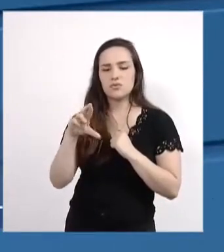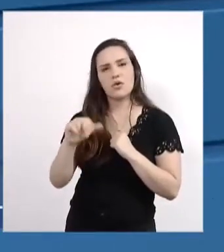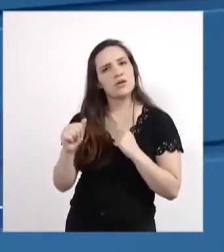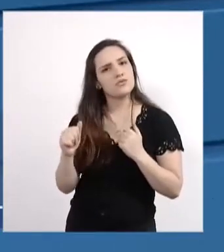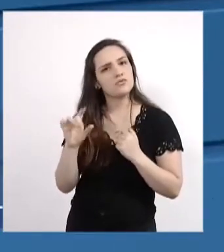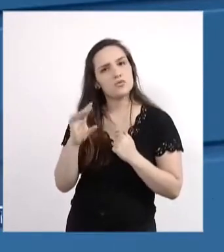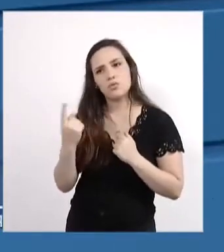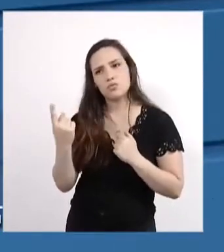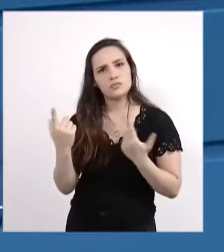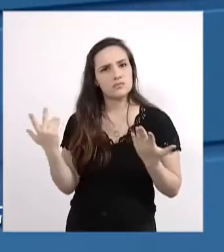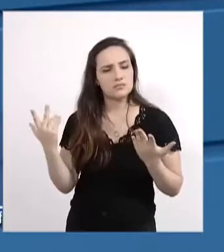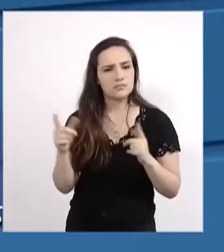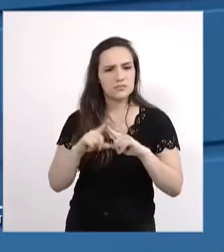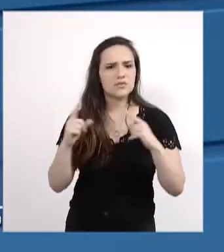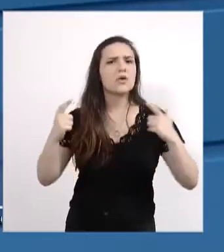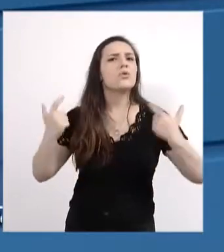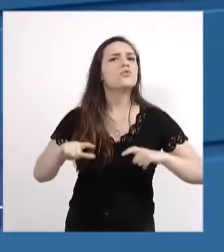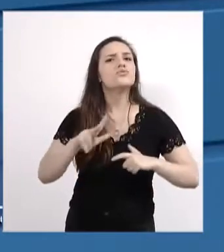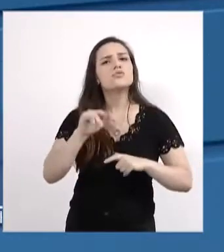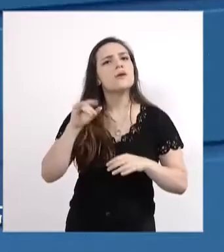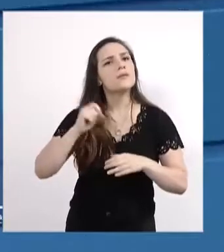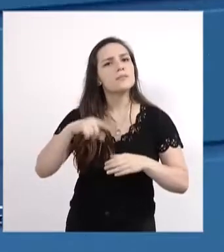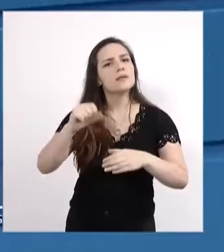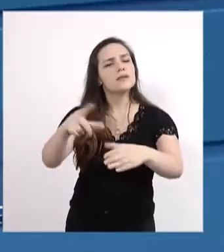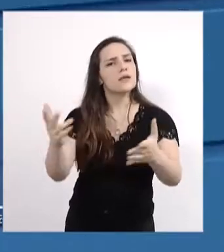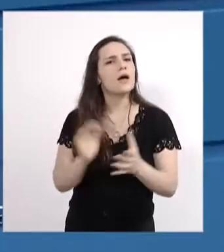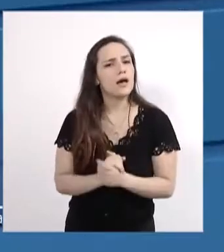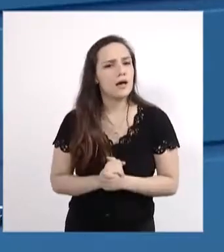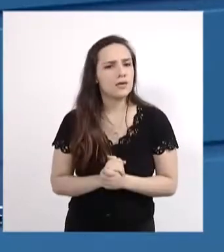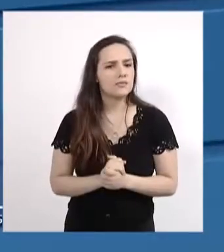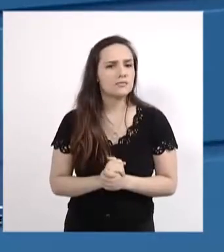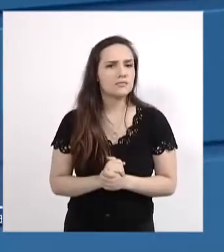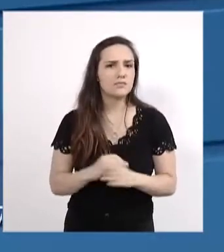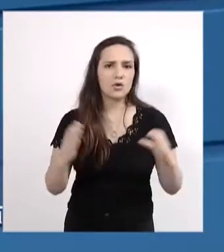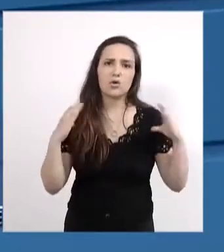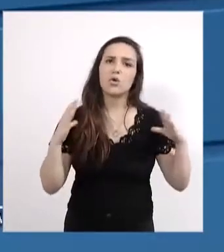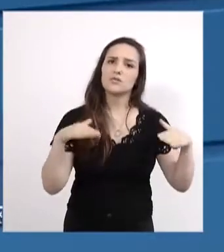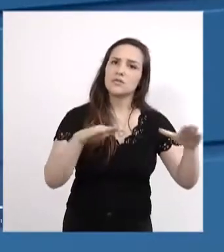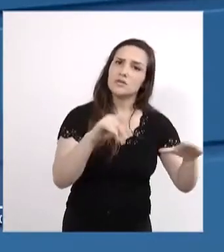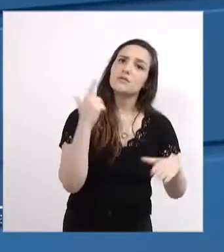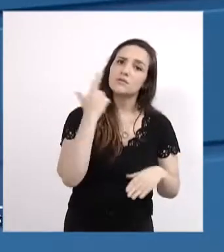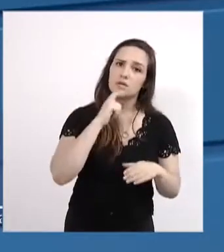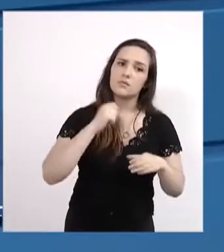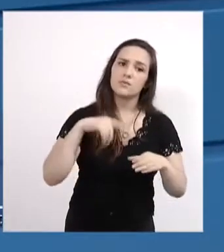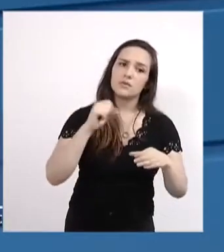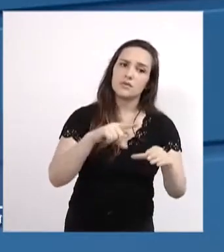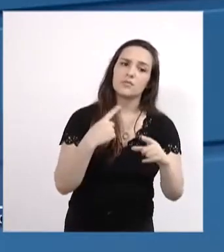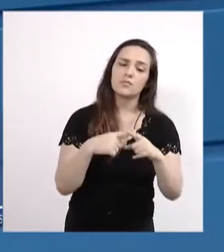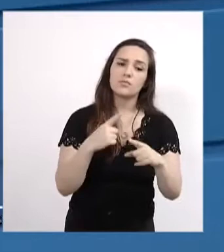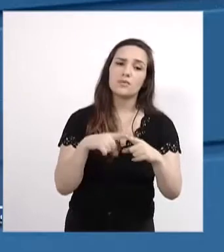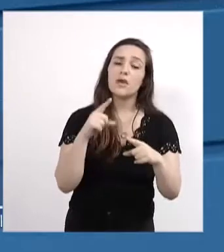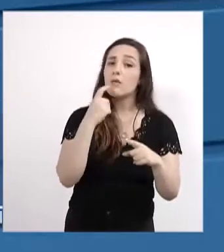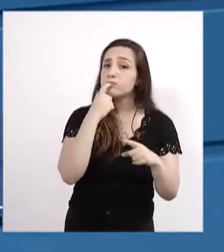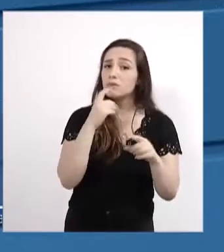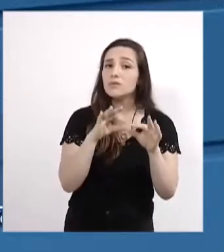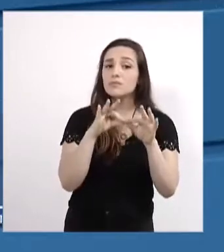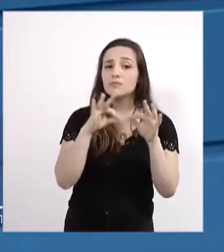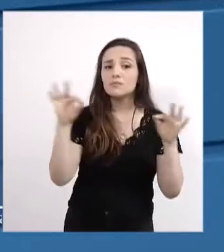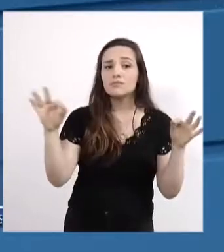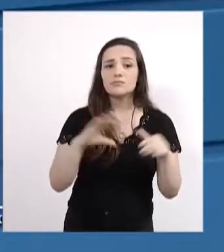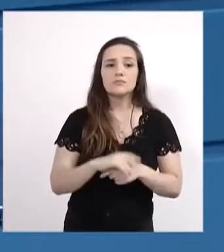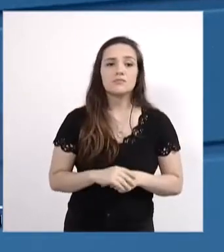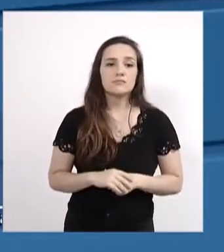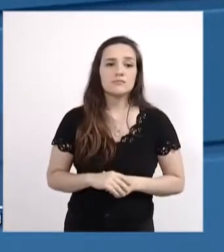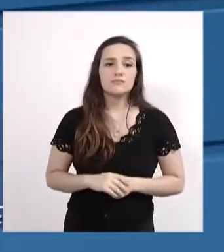Onde que vai plantar cana? São Gabriel, Costa Rica, que é um espigão, mas ele está